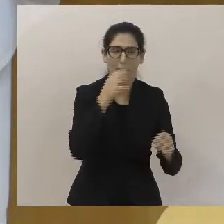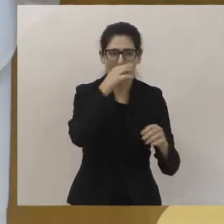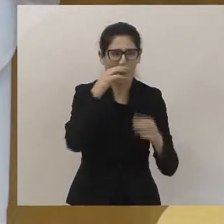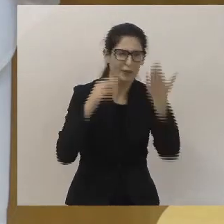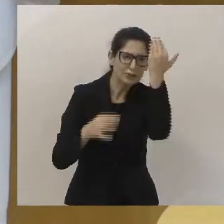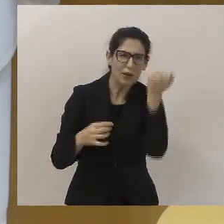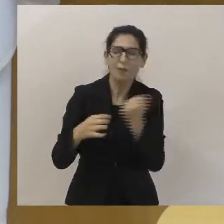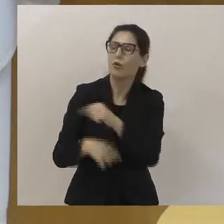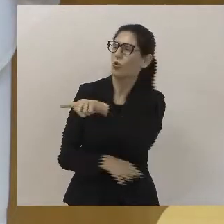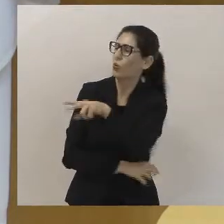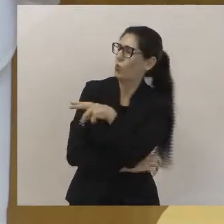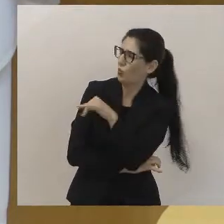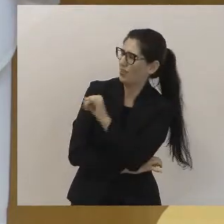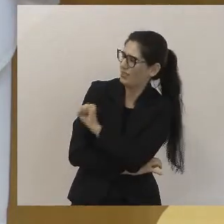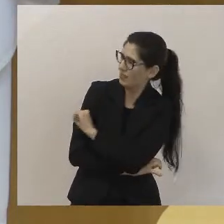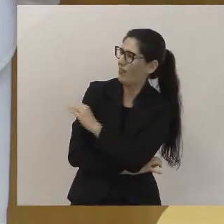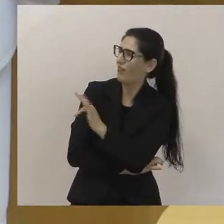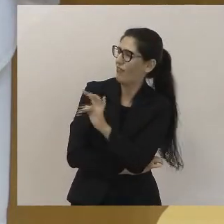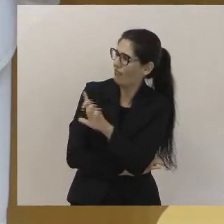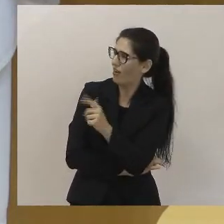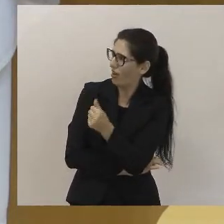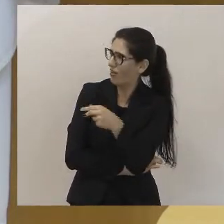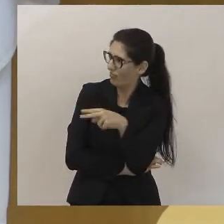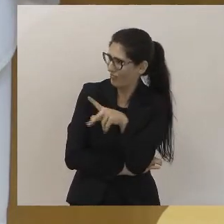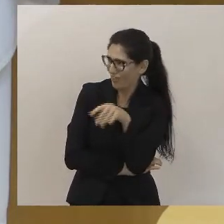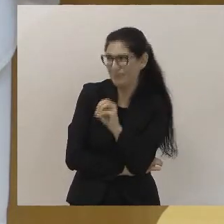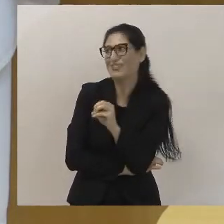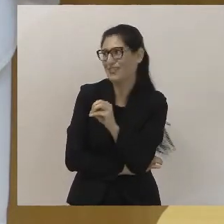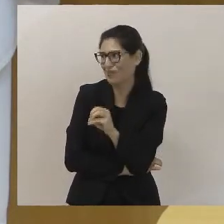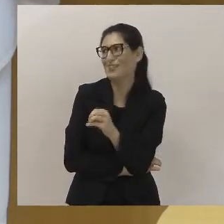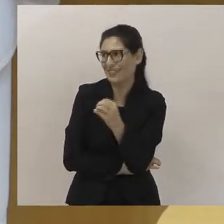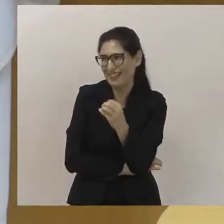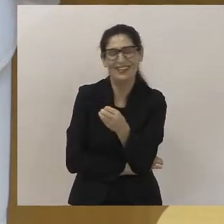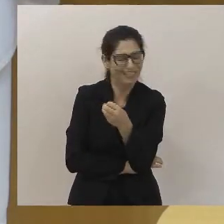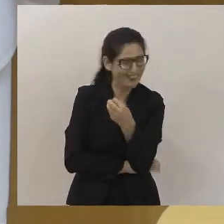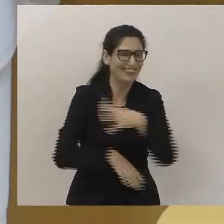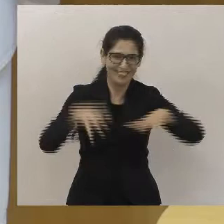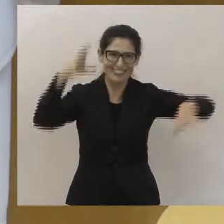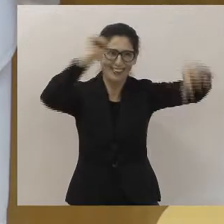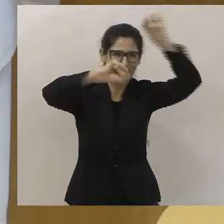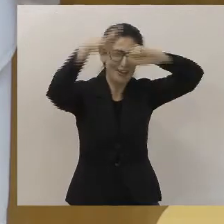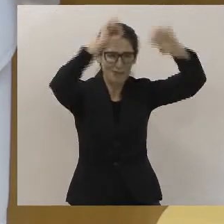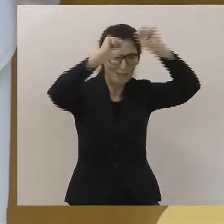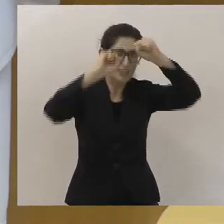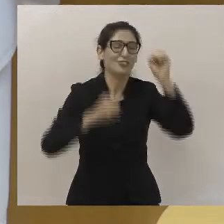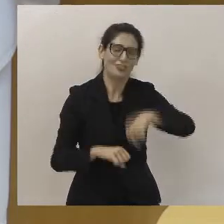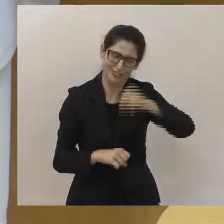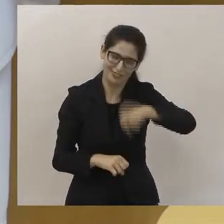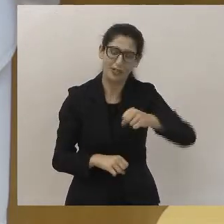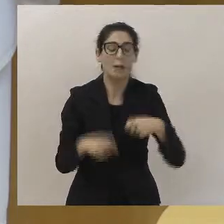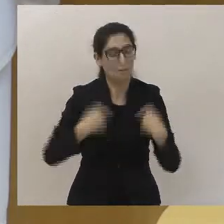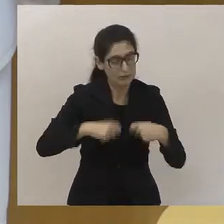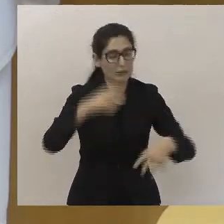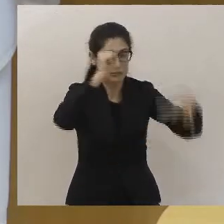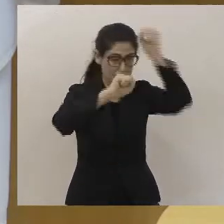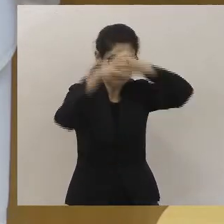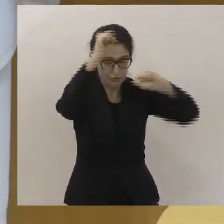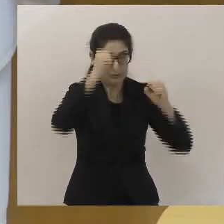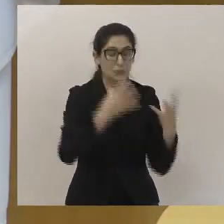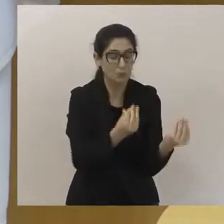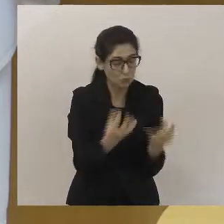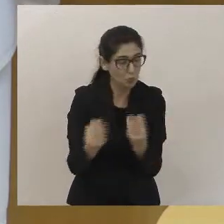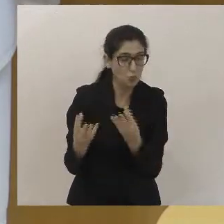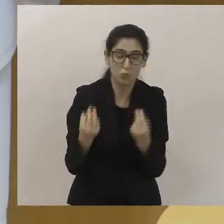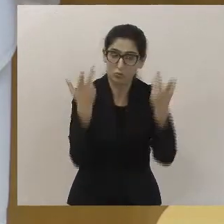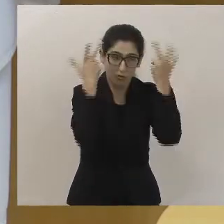elogio muito que me ensina muito que eu falo que eu vim aqui para aprender e aprendi muito porque você tem que se dedicar seu humilde pra aprender a aprender